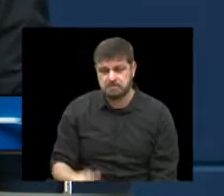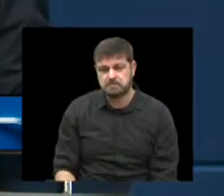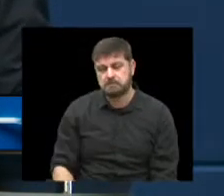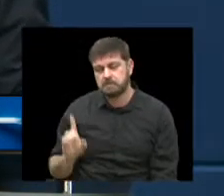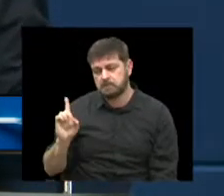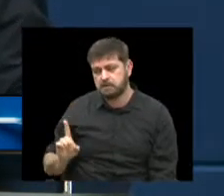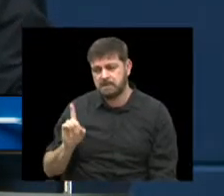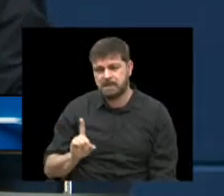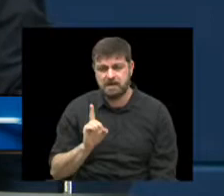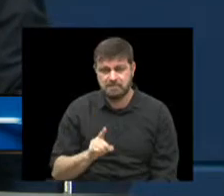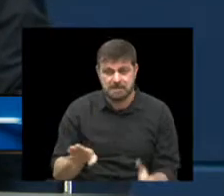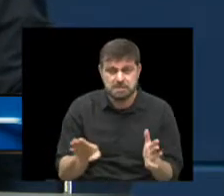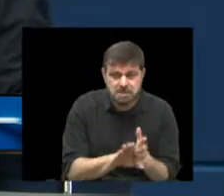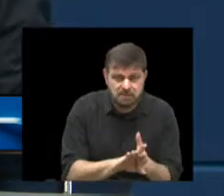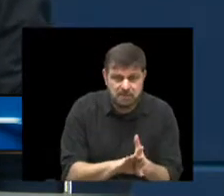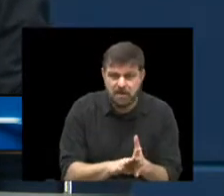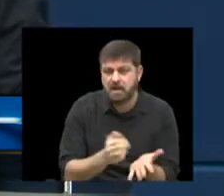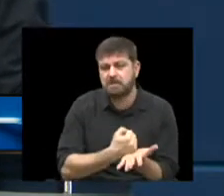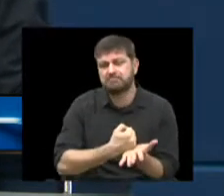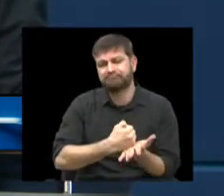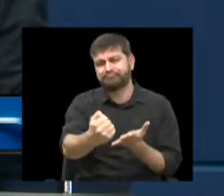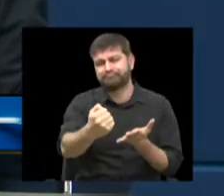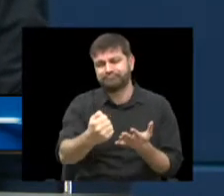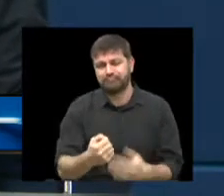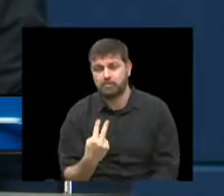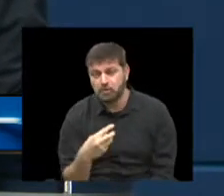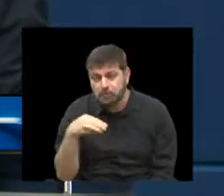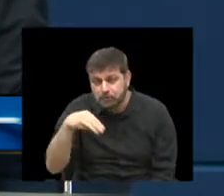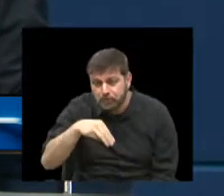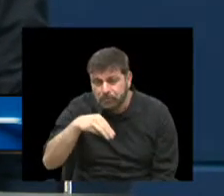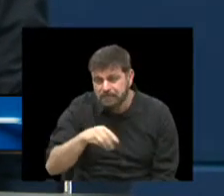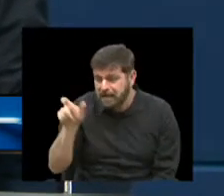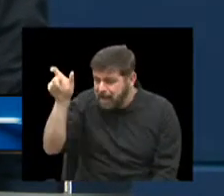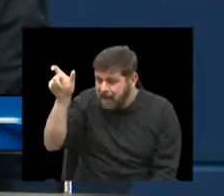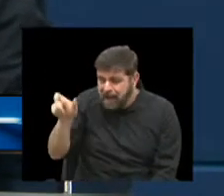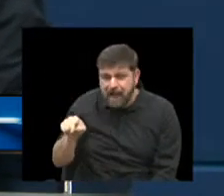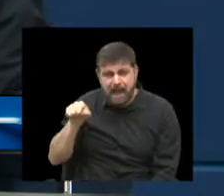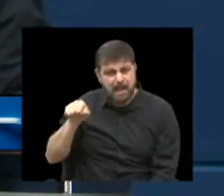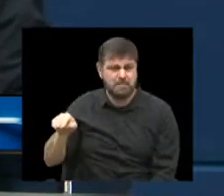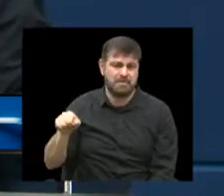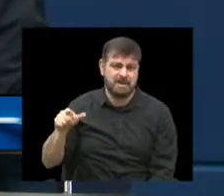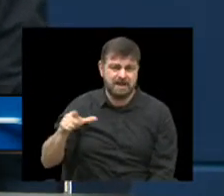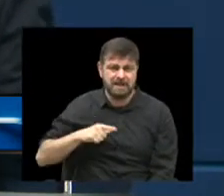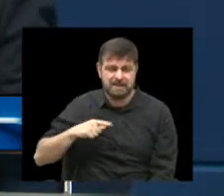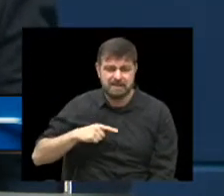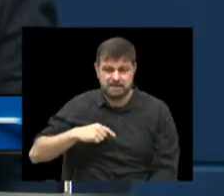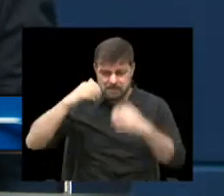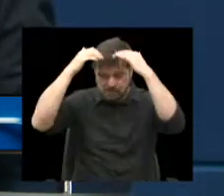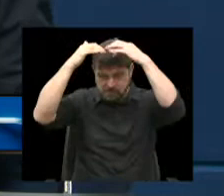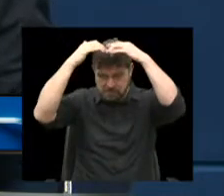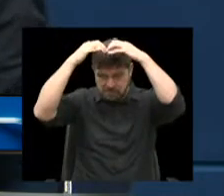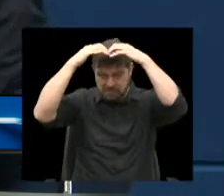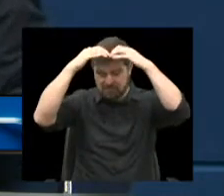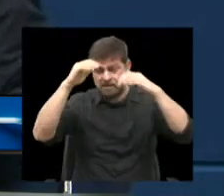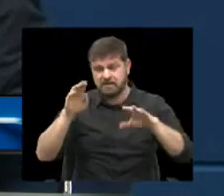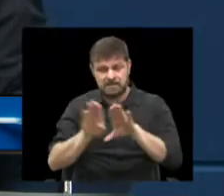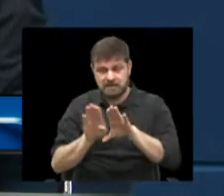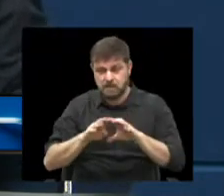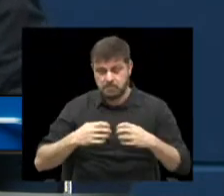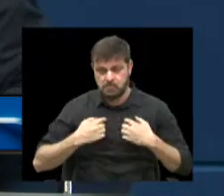chegou 2 minutos depois. A paciente é do grupo de risco porque teve derrame no pulmão.